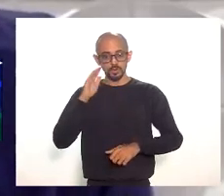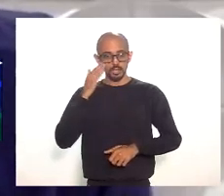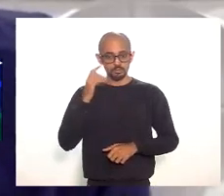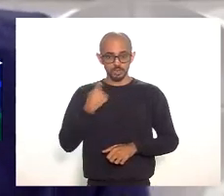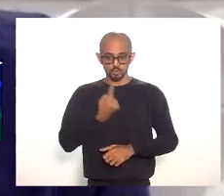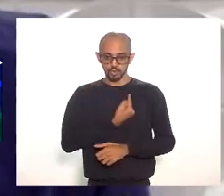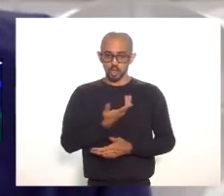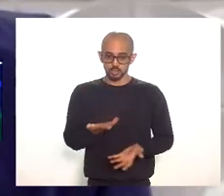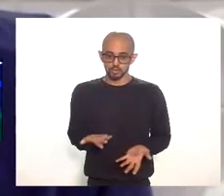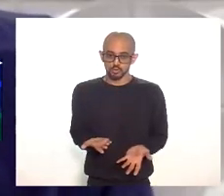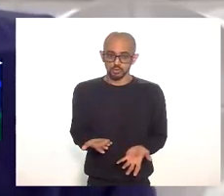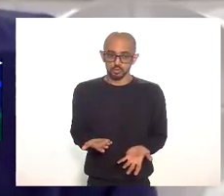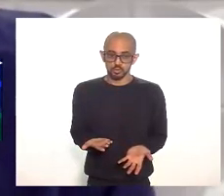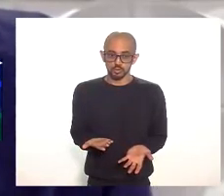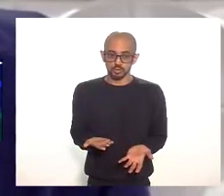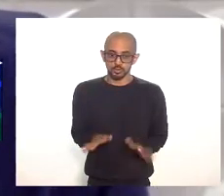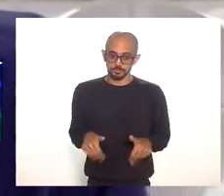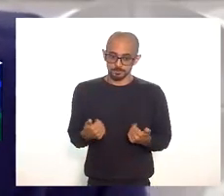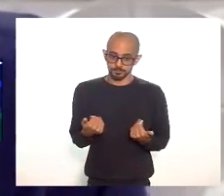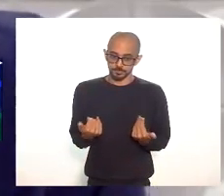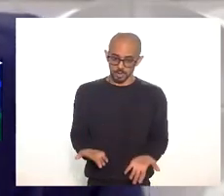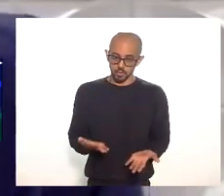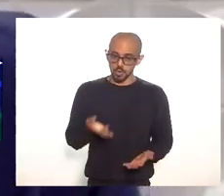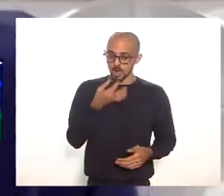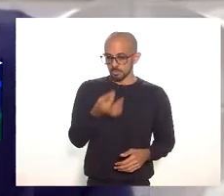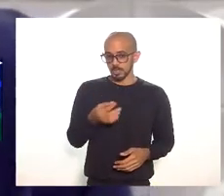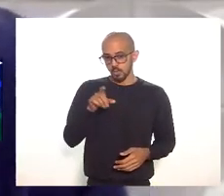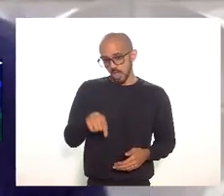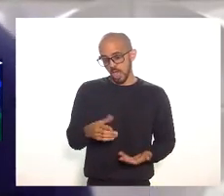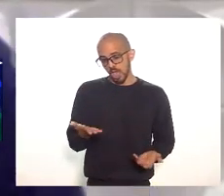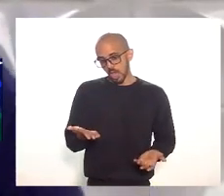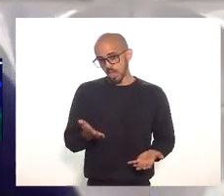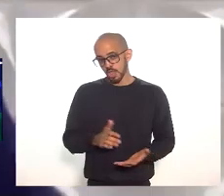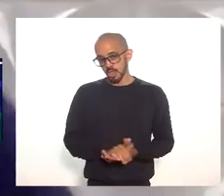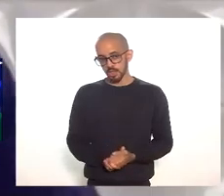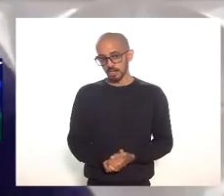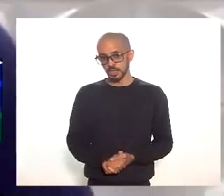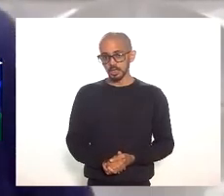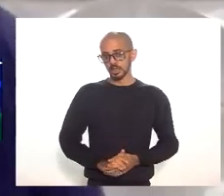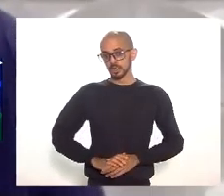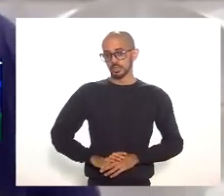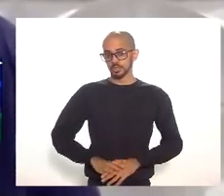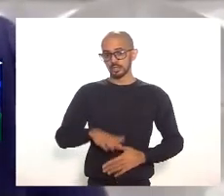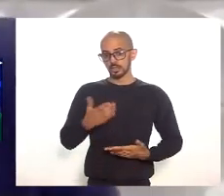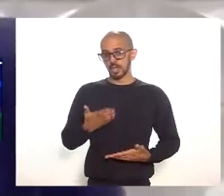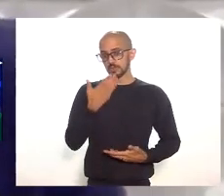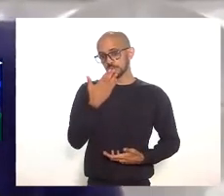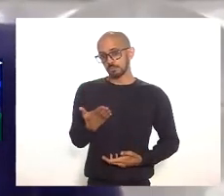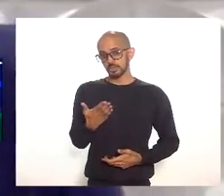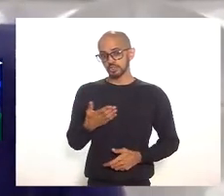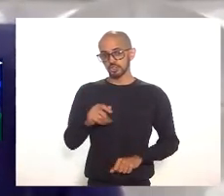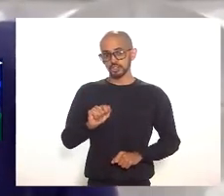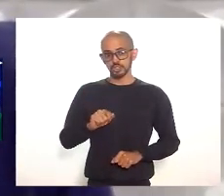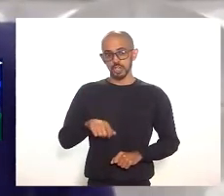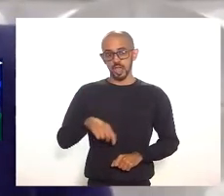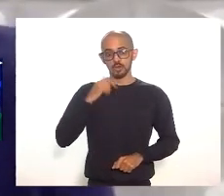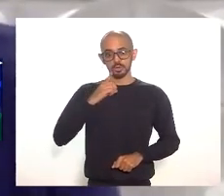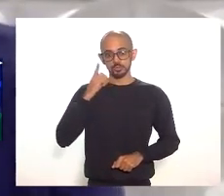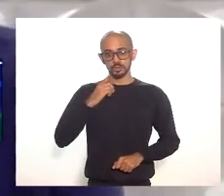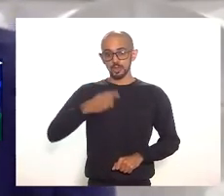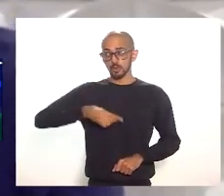queria primeiro saber é esse, né? Que ela até pedir ao deputado Márcio Pacheco que